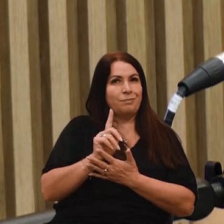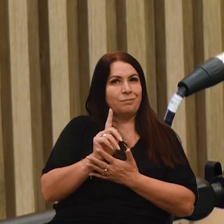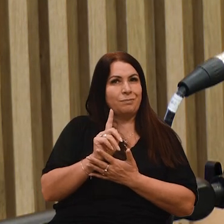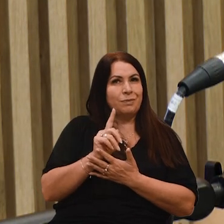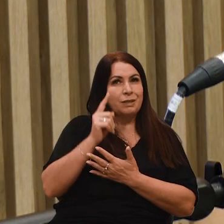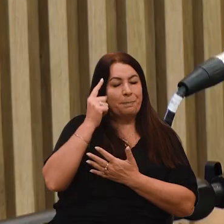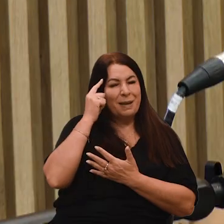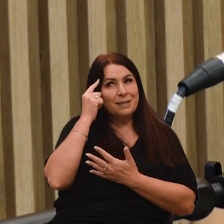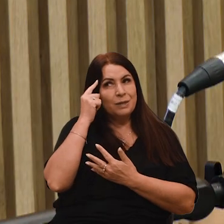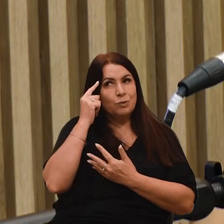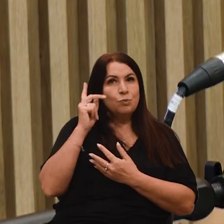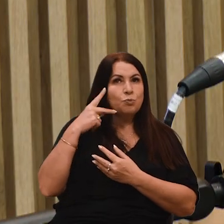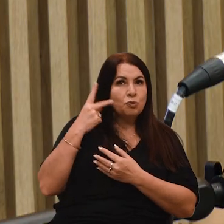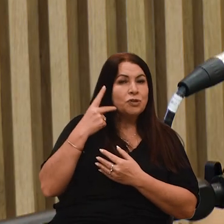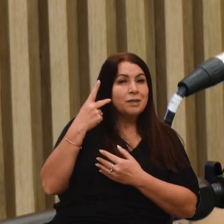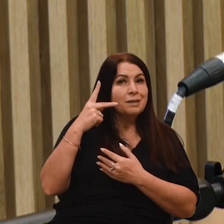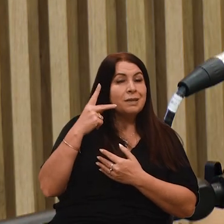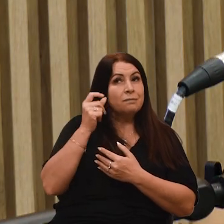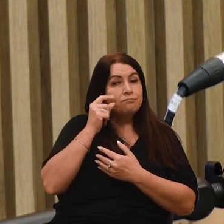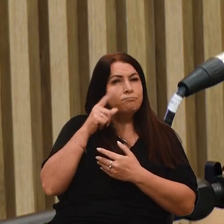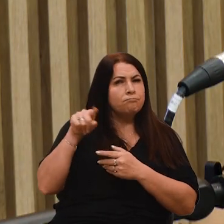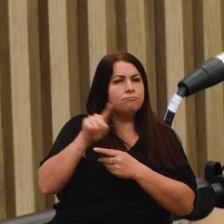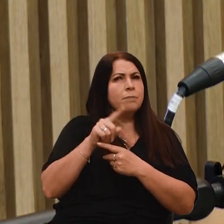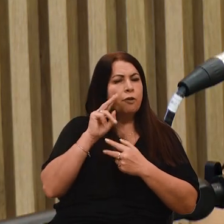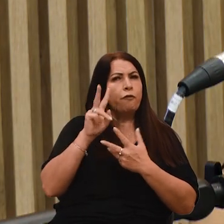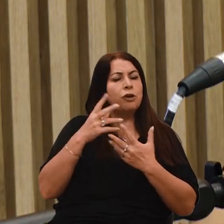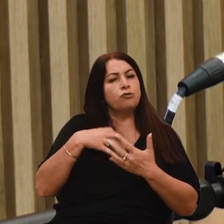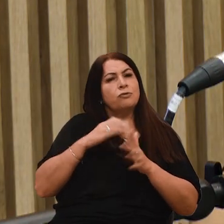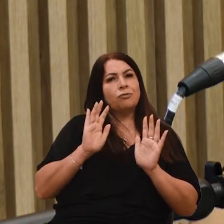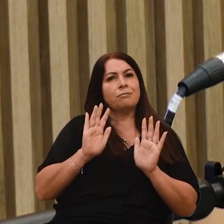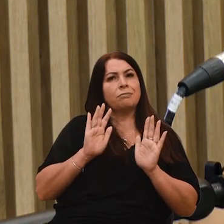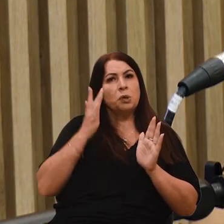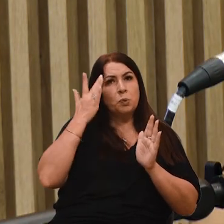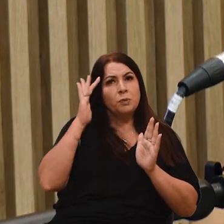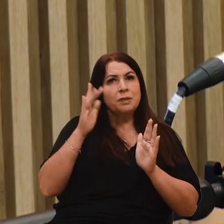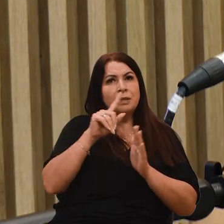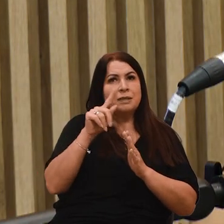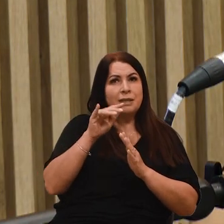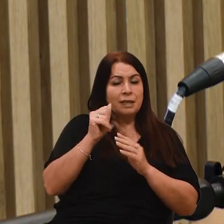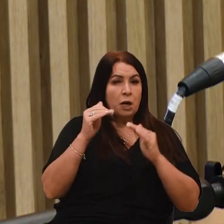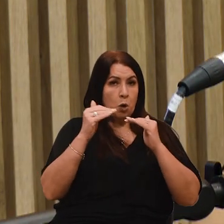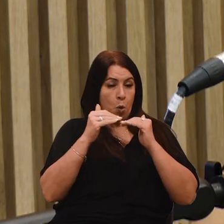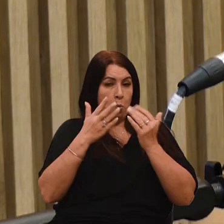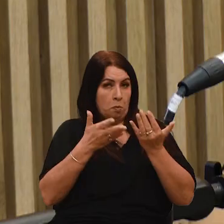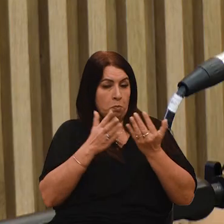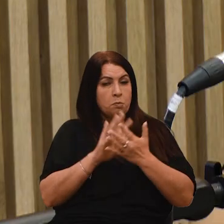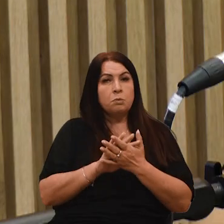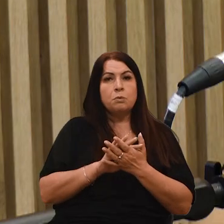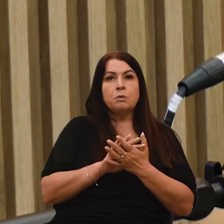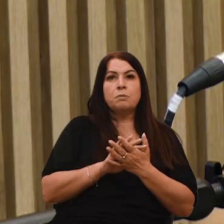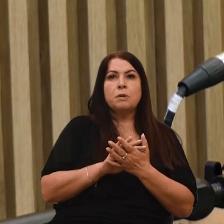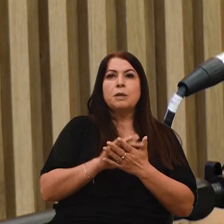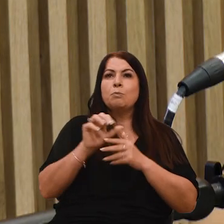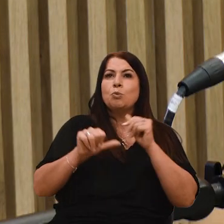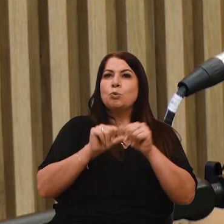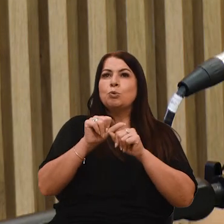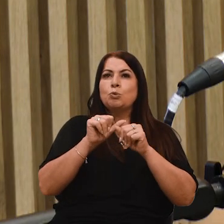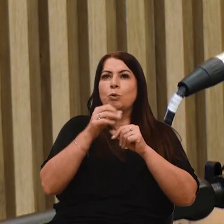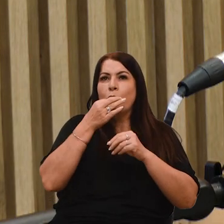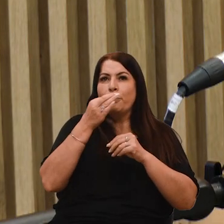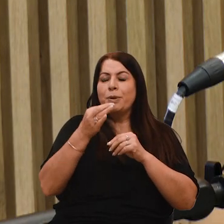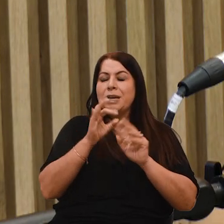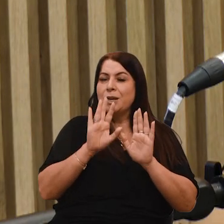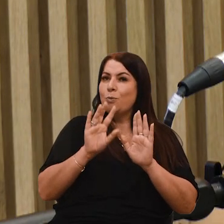de política neles que eu vejo dessa forma. Não sei se a Zara concorda, mas acho que mudou um pouco a visão